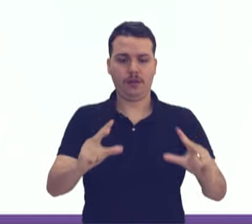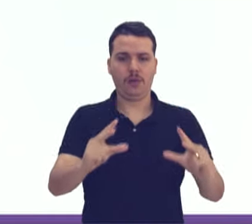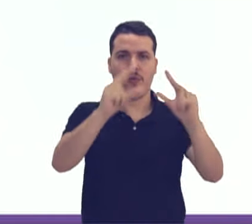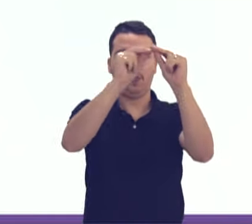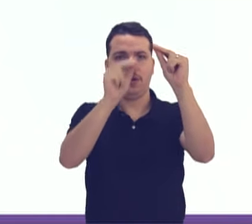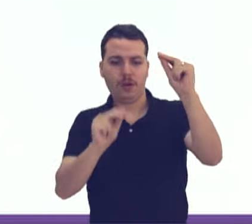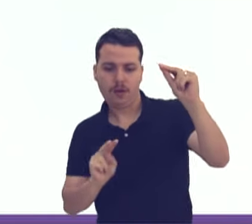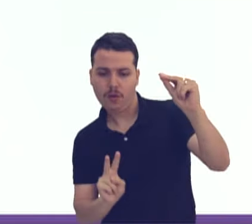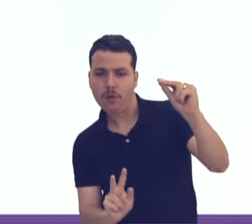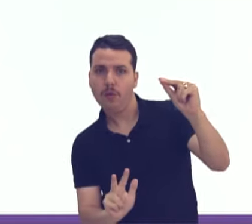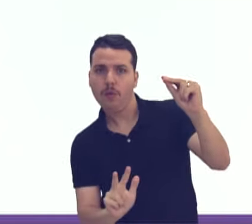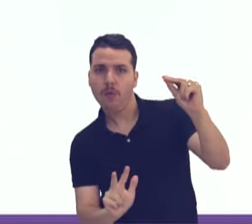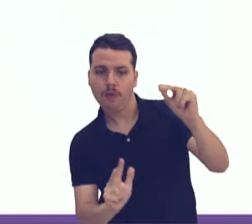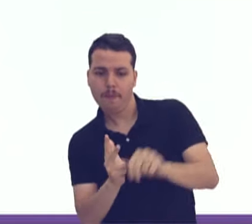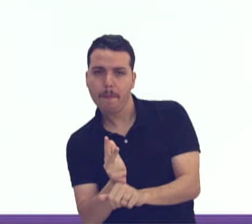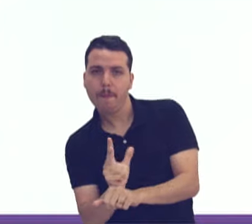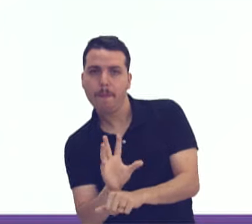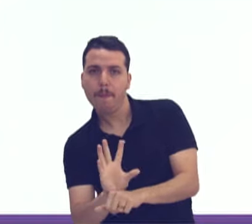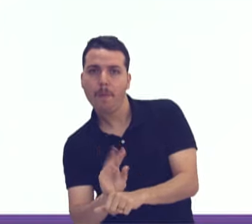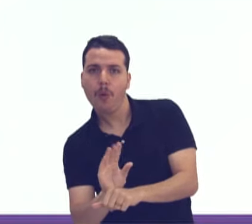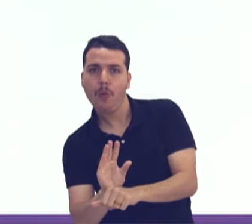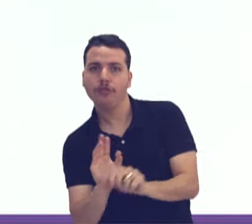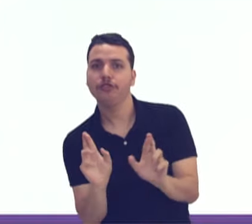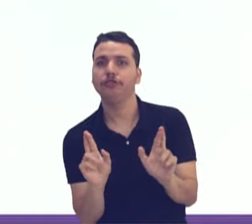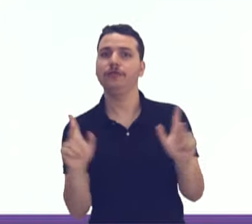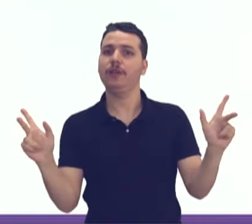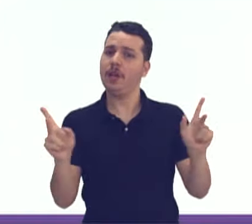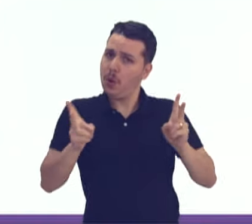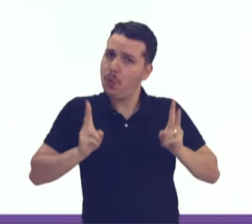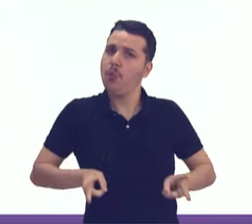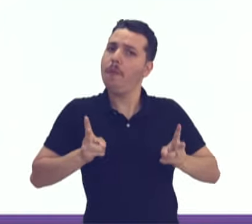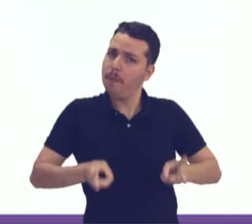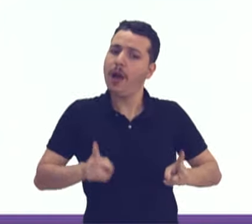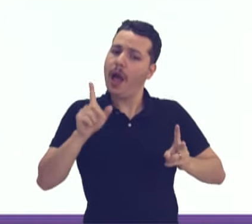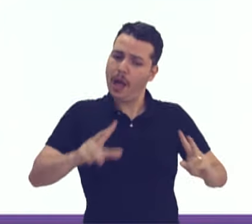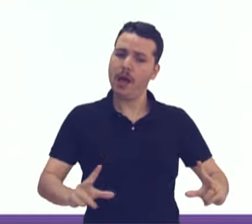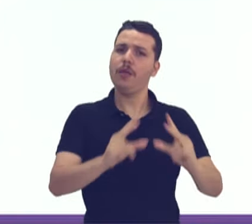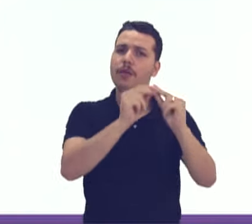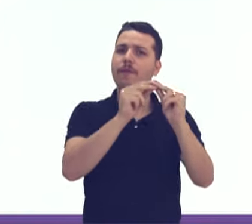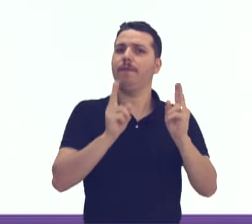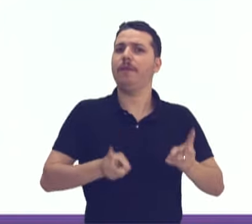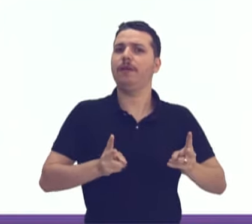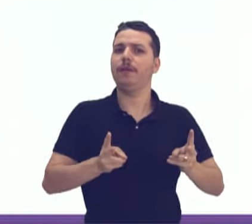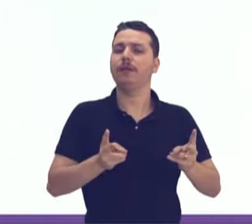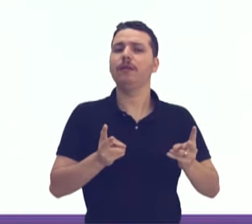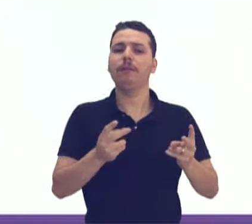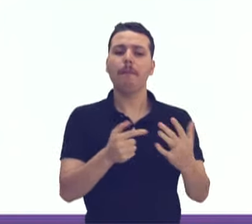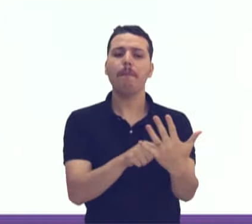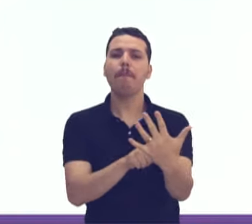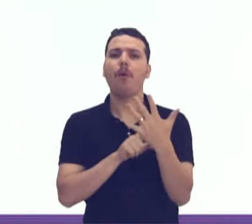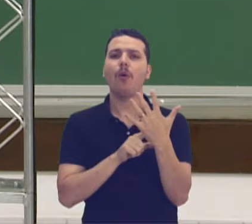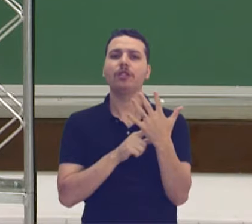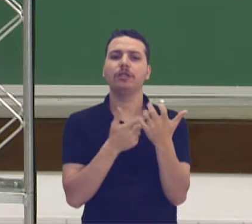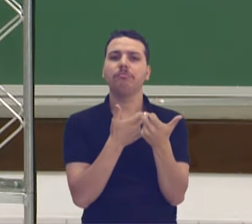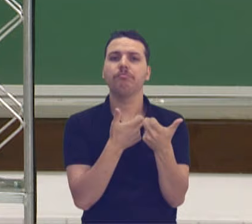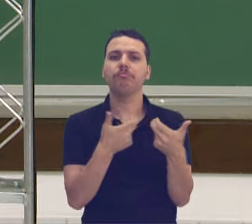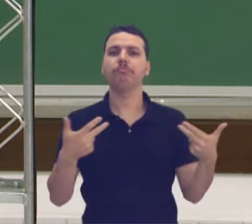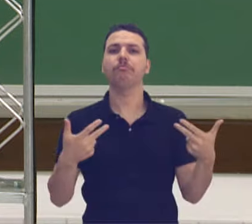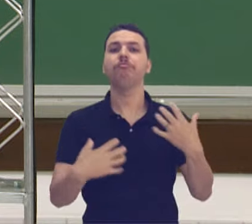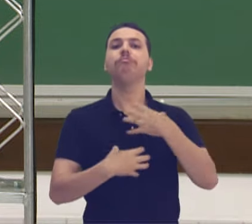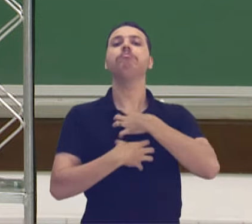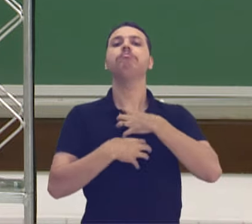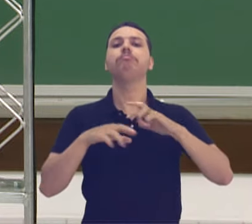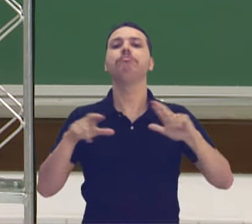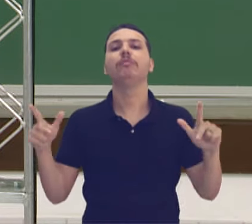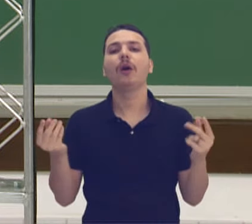a torre eiffel e outro ponto de vista ela continuar sendo a mesma refeitos que a gente consegue certo por exemplo